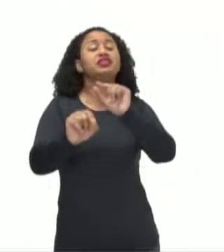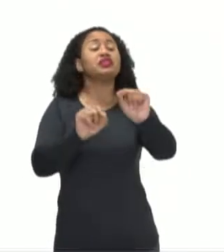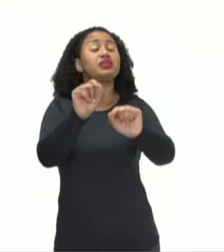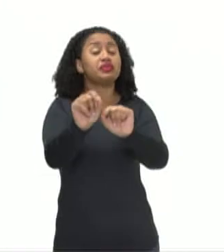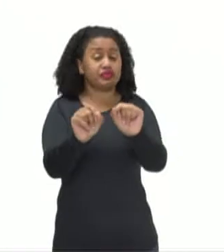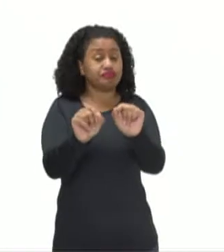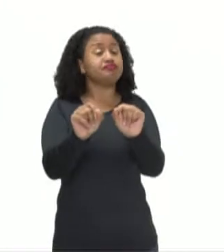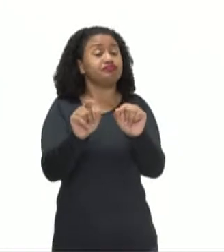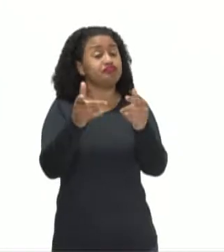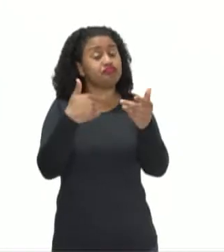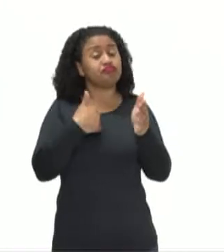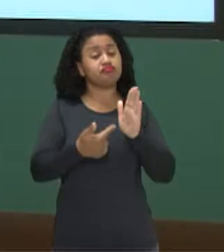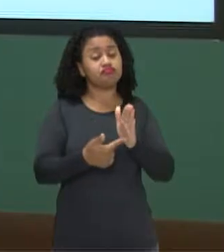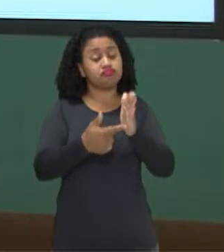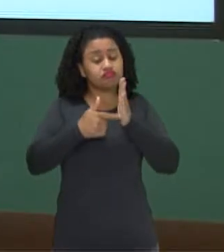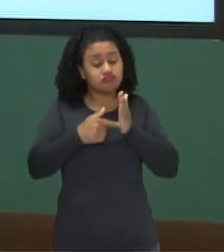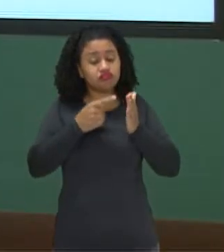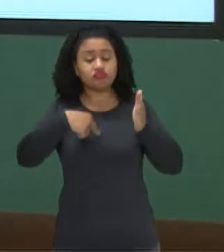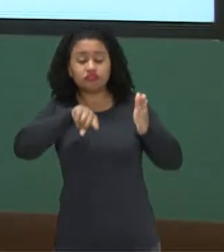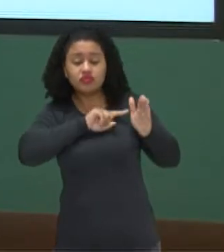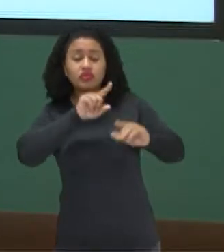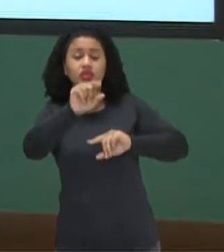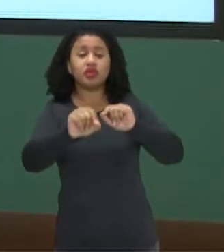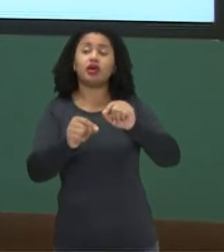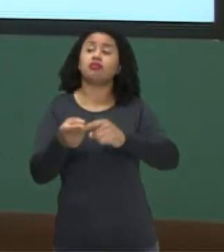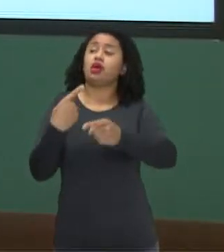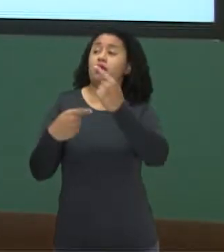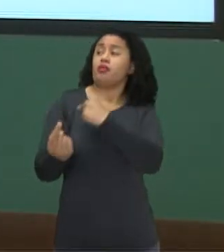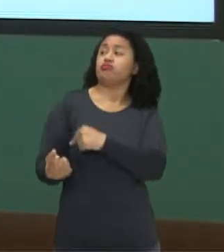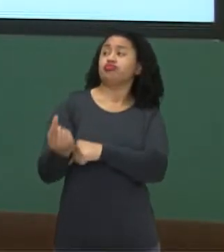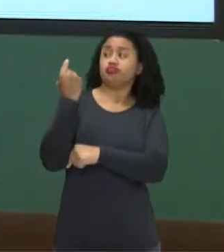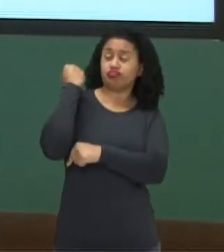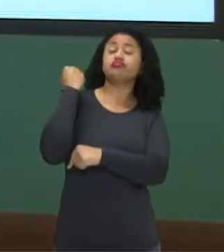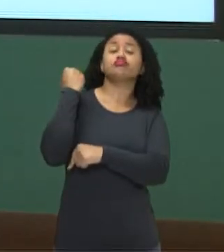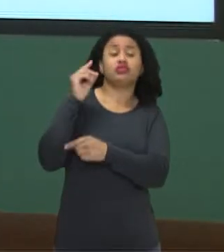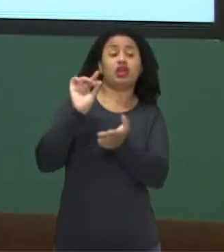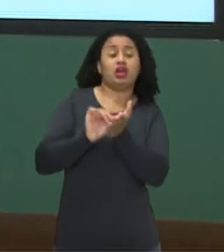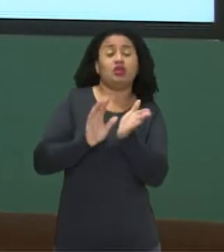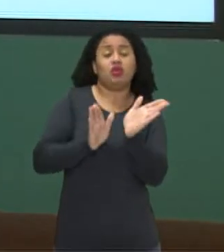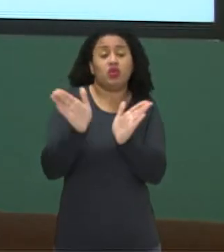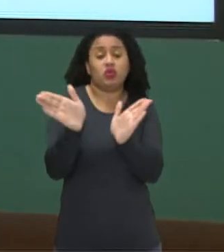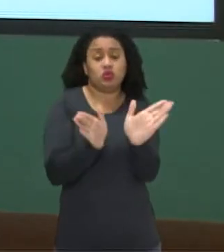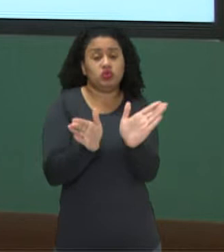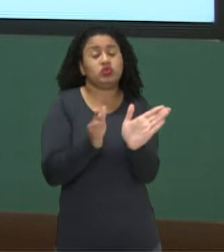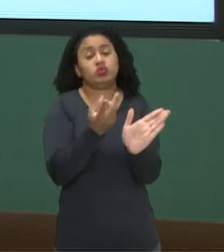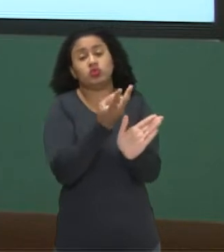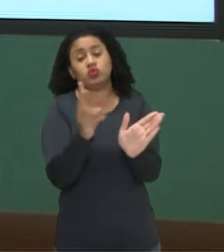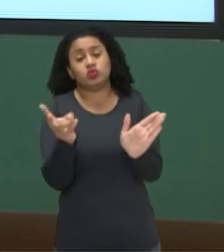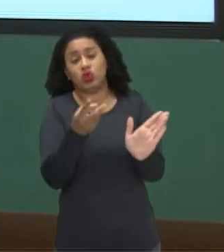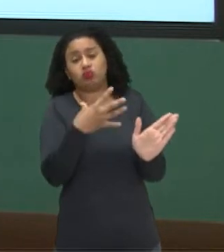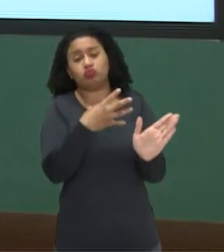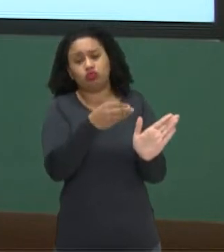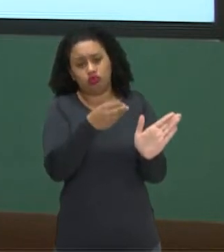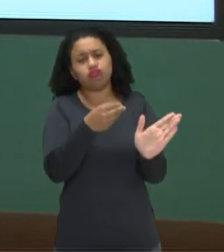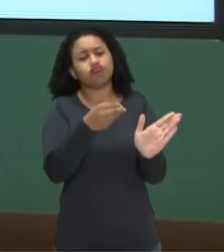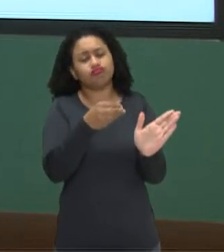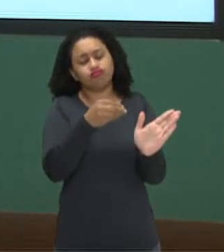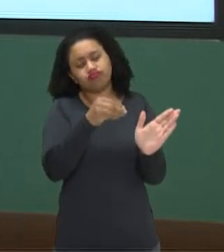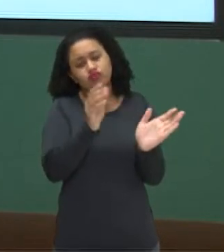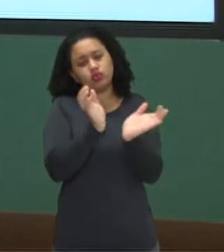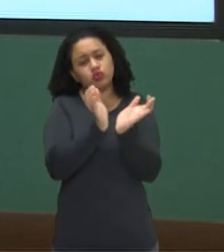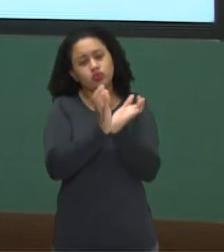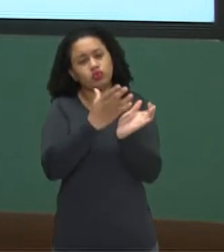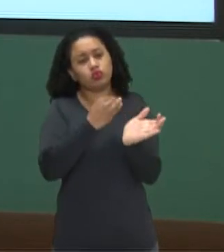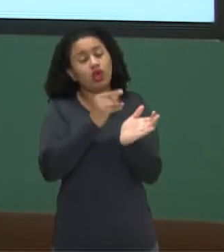dados? Isso nos mostra, né, que um ancestral que deu origem a esses dois mamíferos provavelmente é um